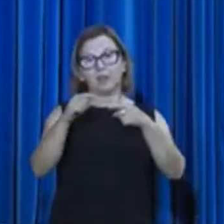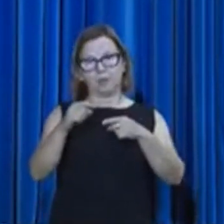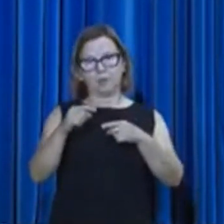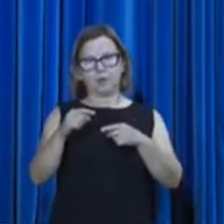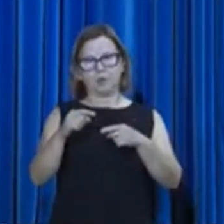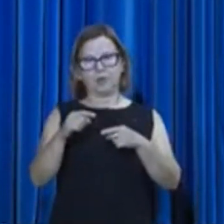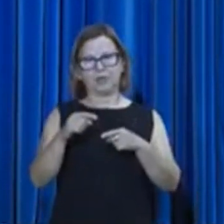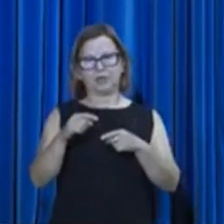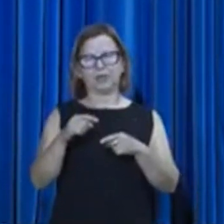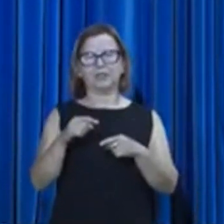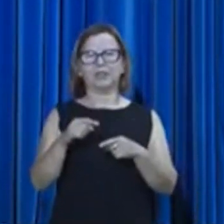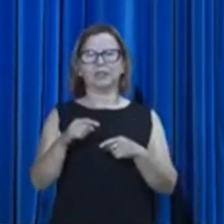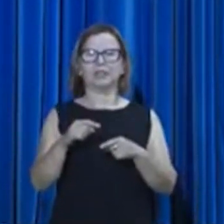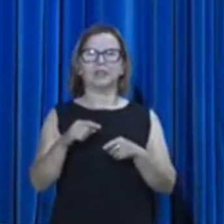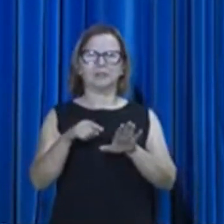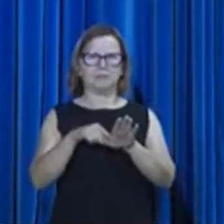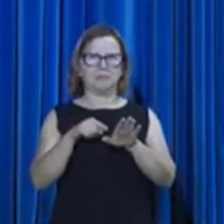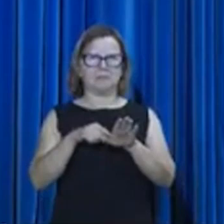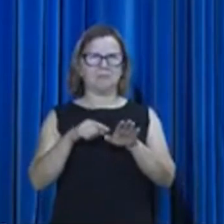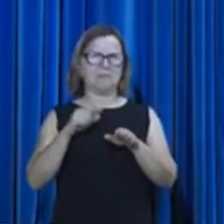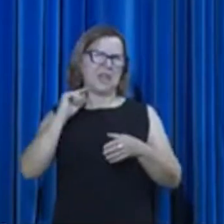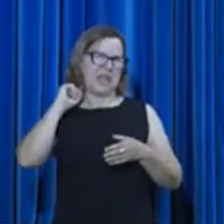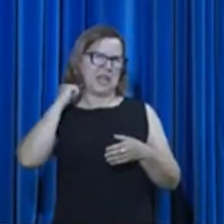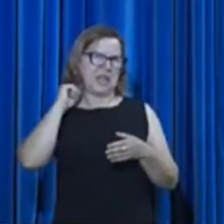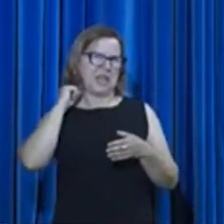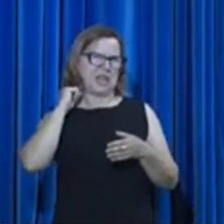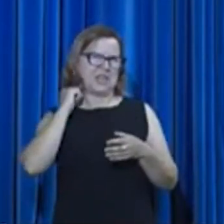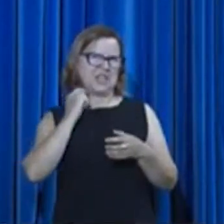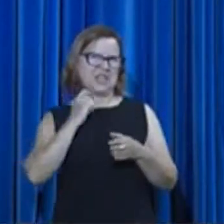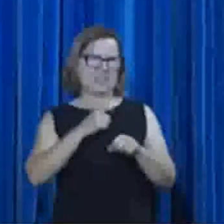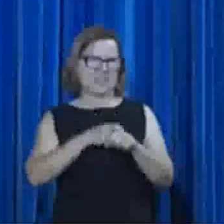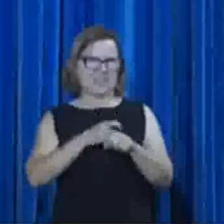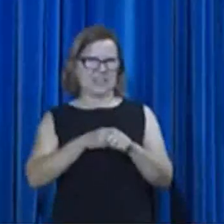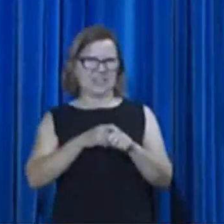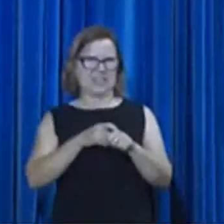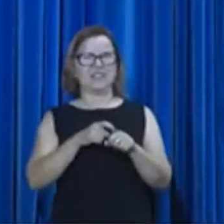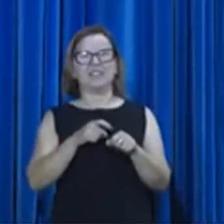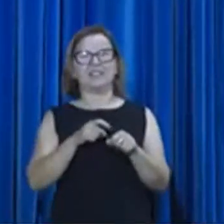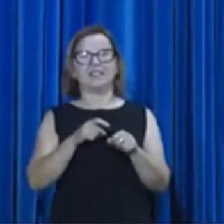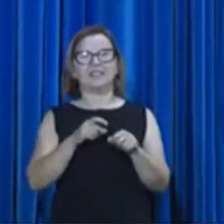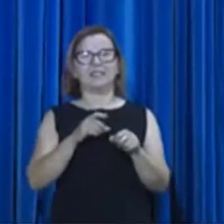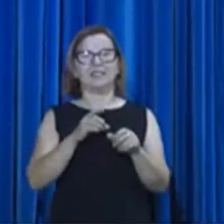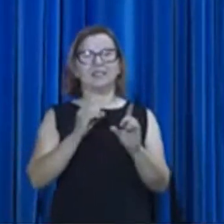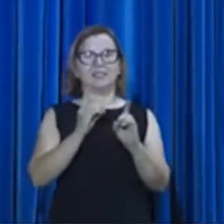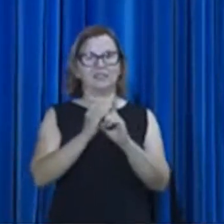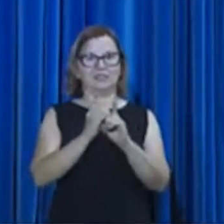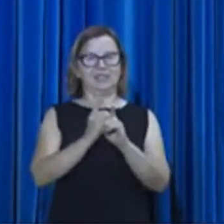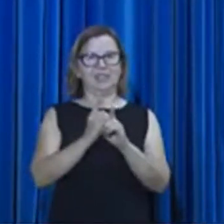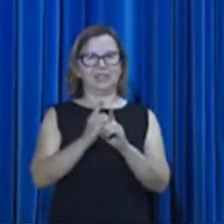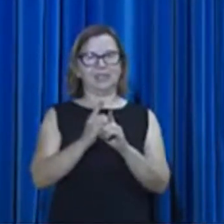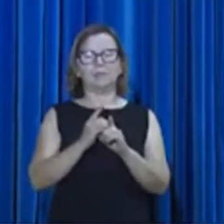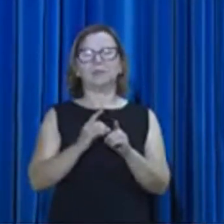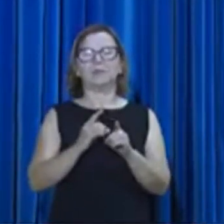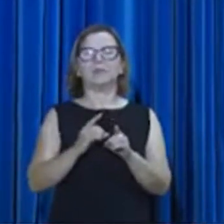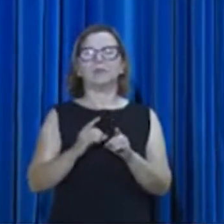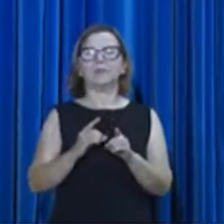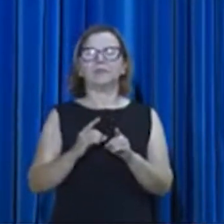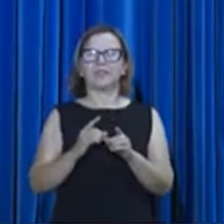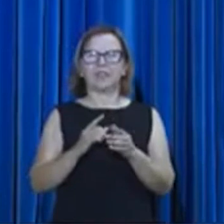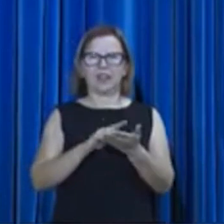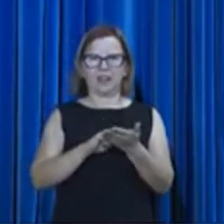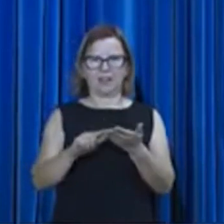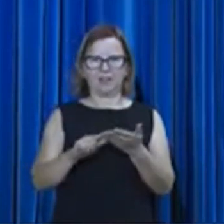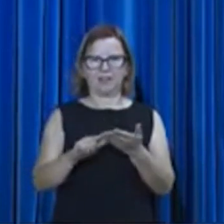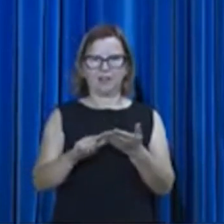os pés sujos e ressecados dos discípulos, Jesus volta para a mesa